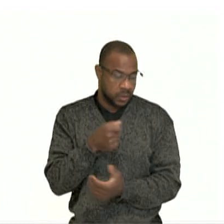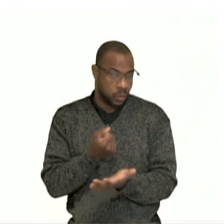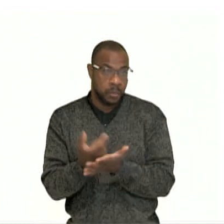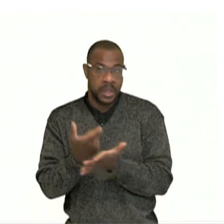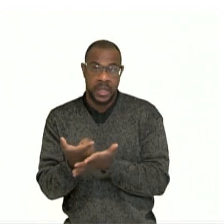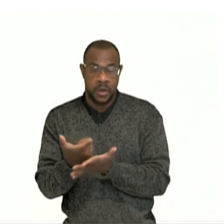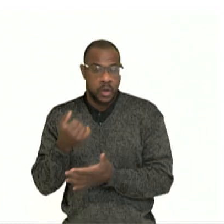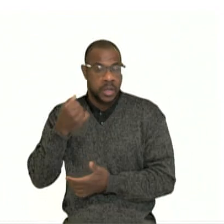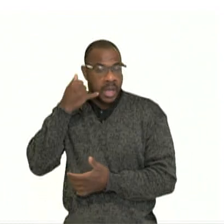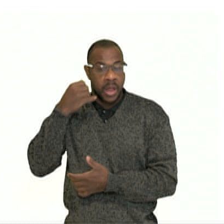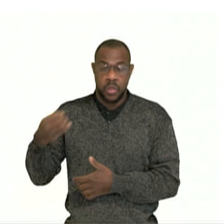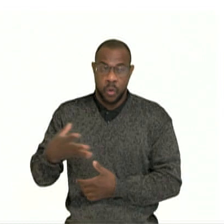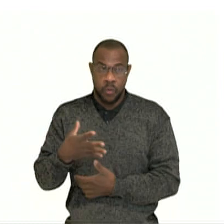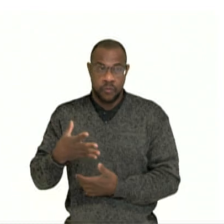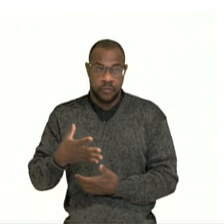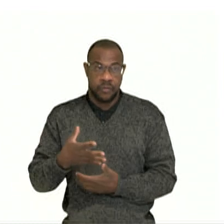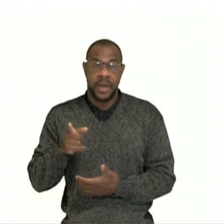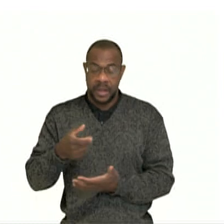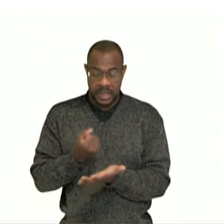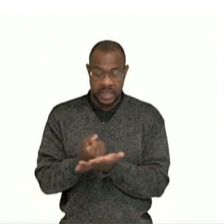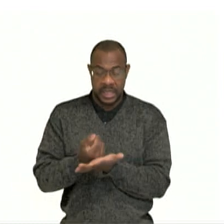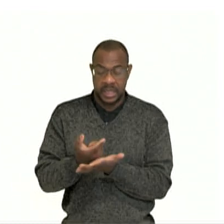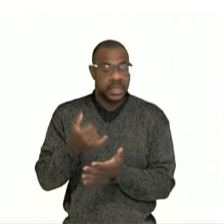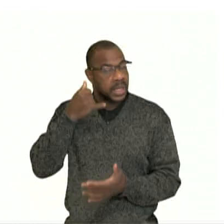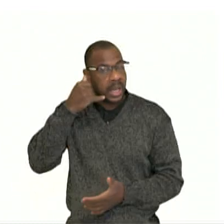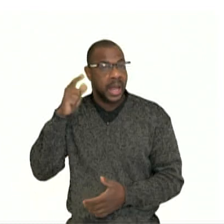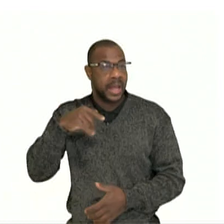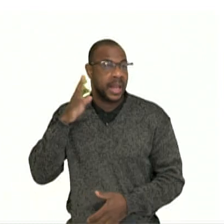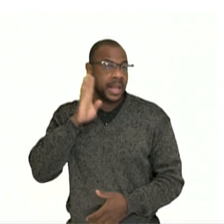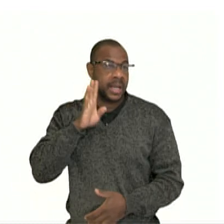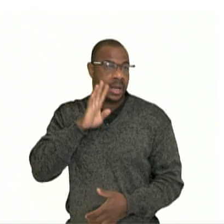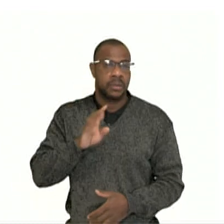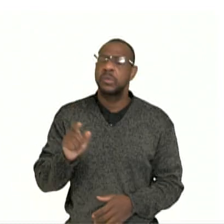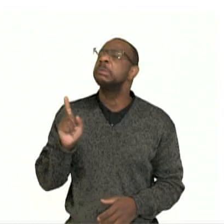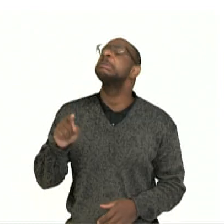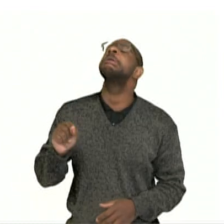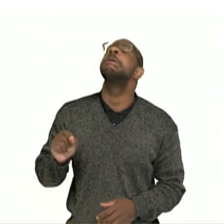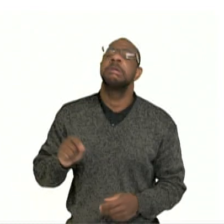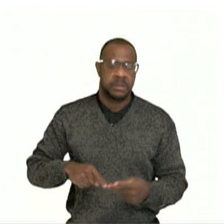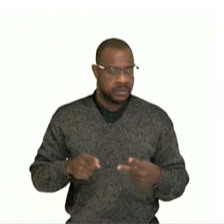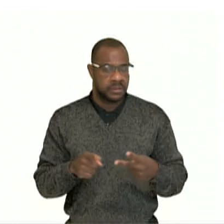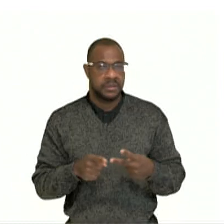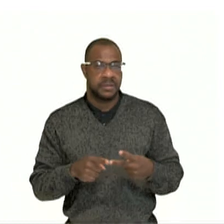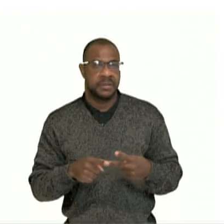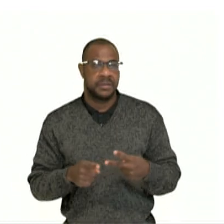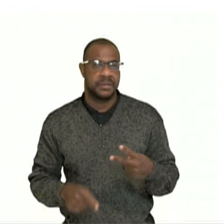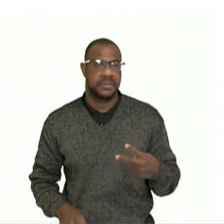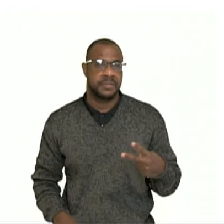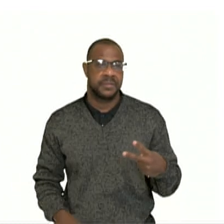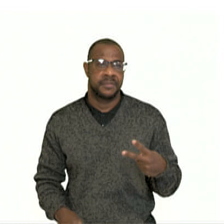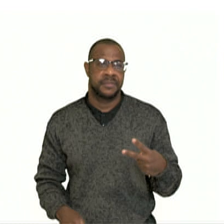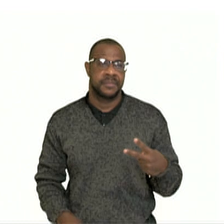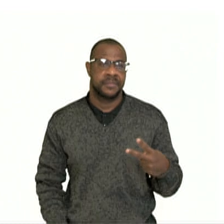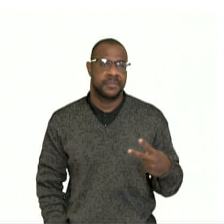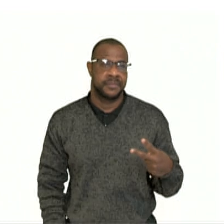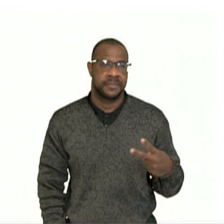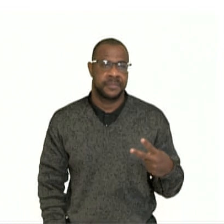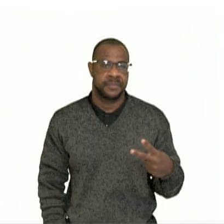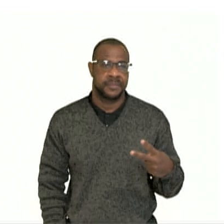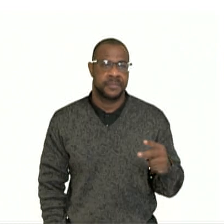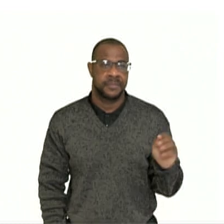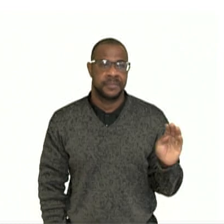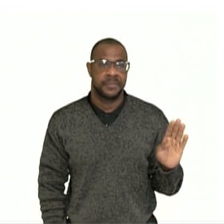celular novo. O celular é legal. Celular de quem? We're Tess and Johnny. We have just